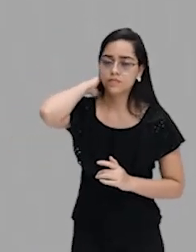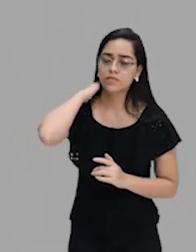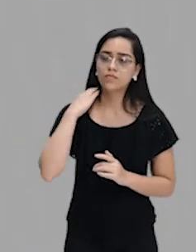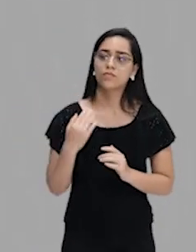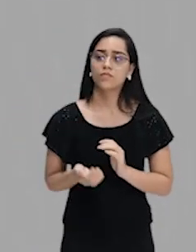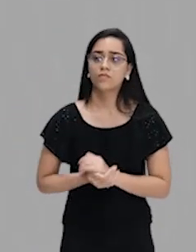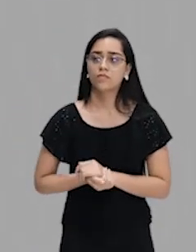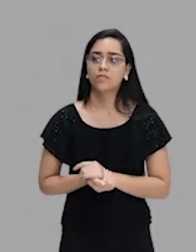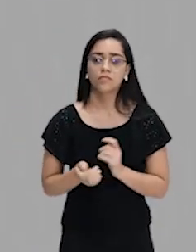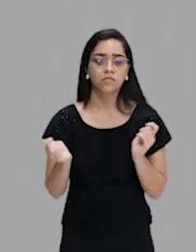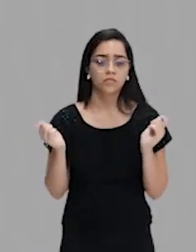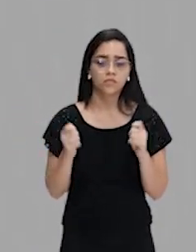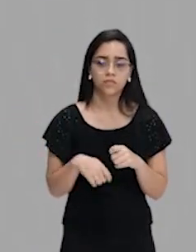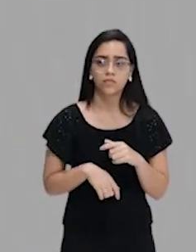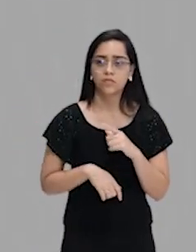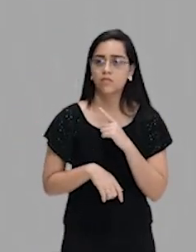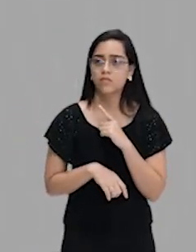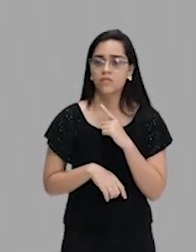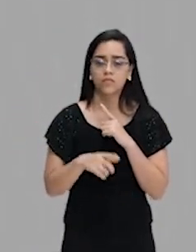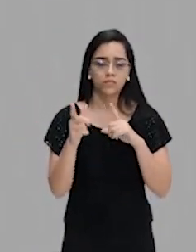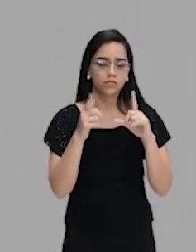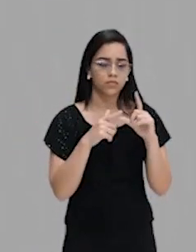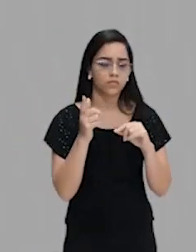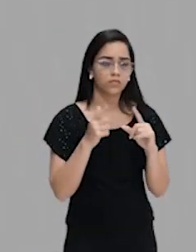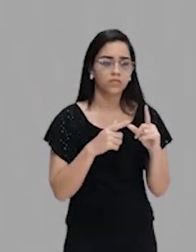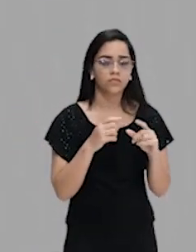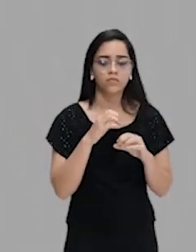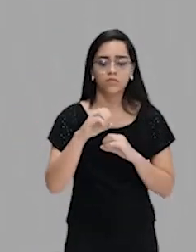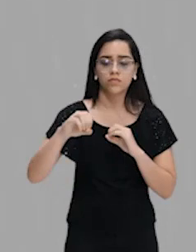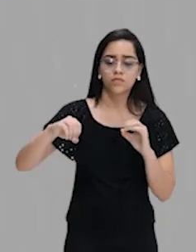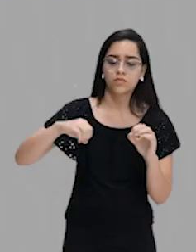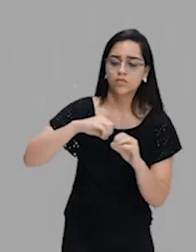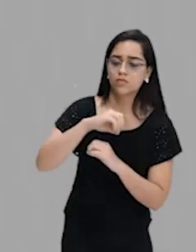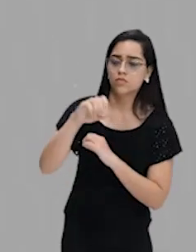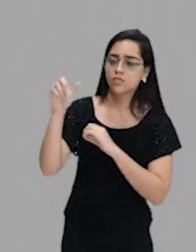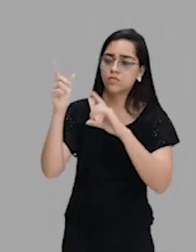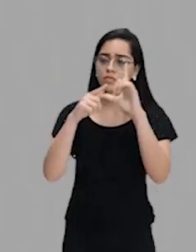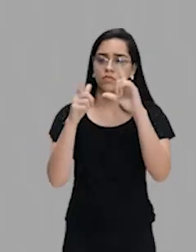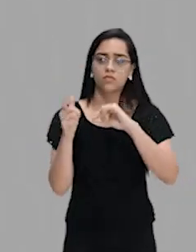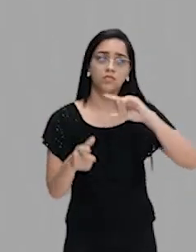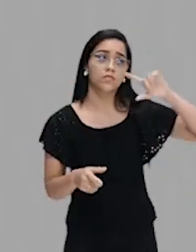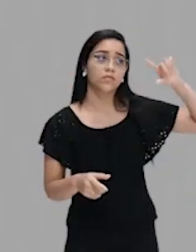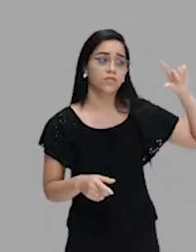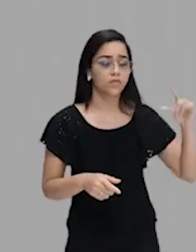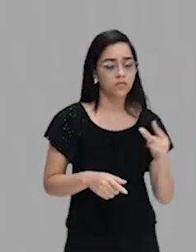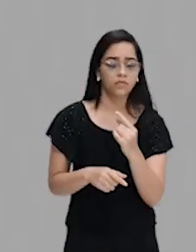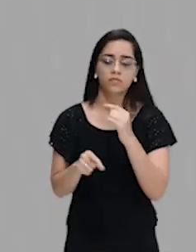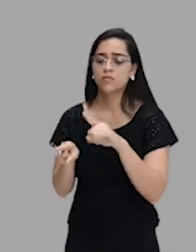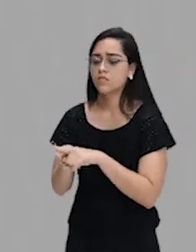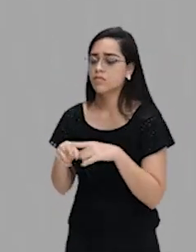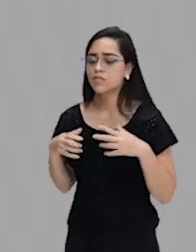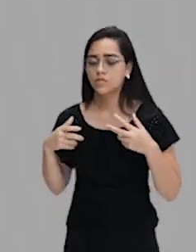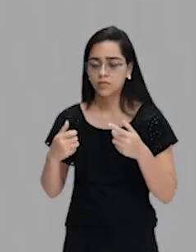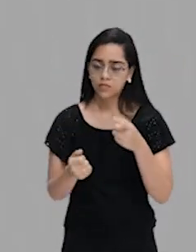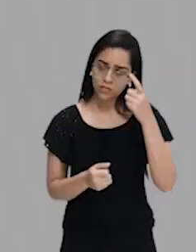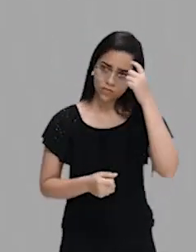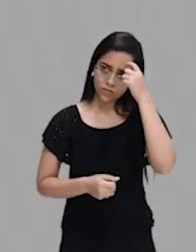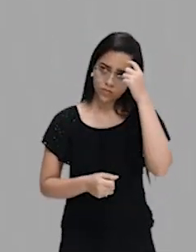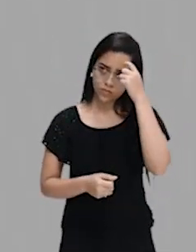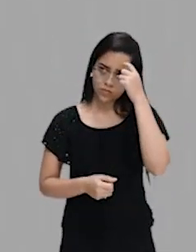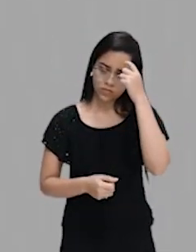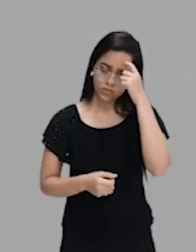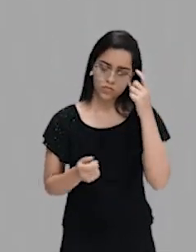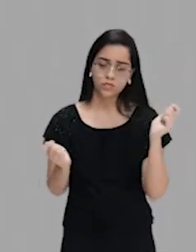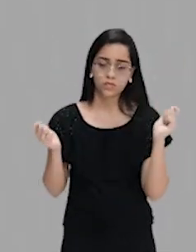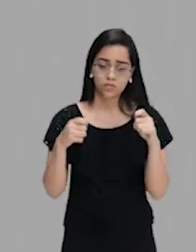Ok? Seja estrelas, planetas, a própria Lua, entendeu? Então isso, toda essa ideia que nós temos é